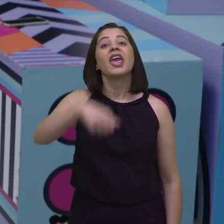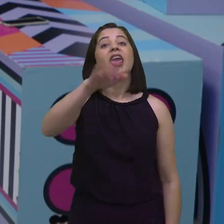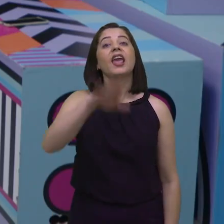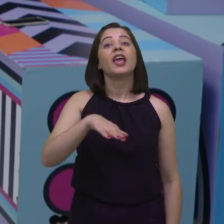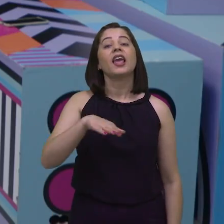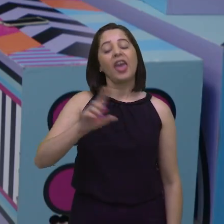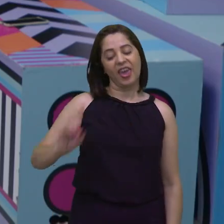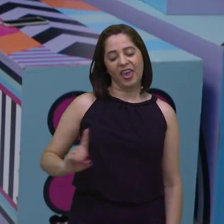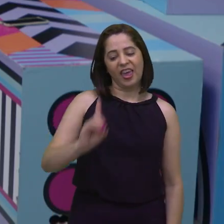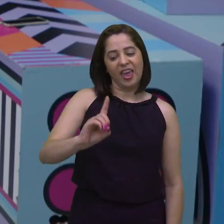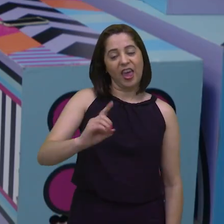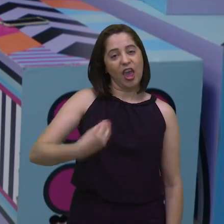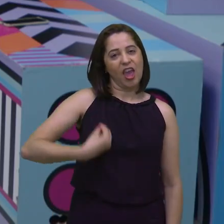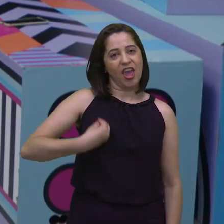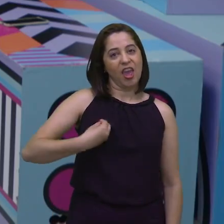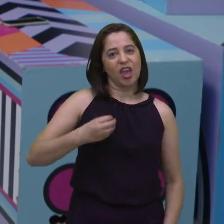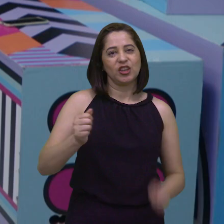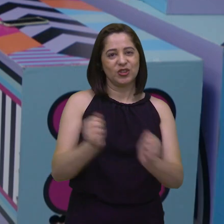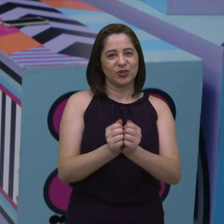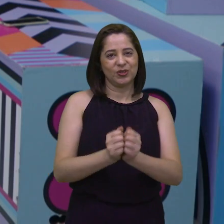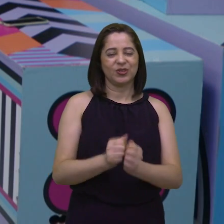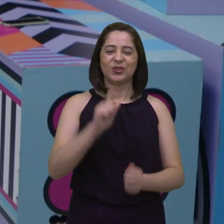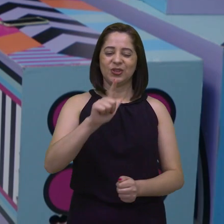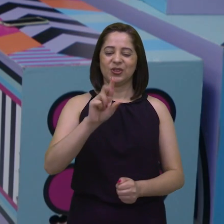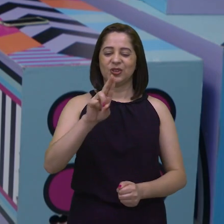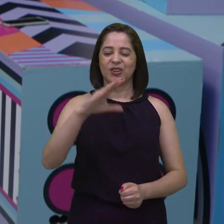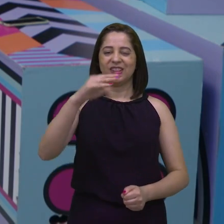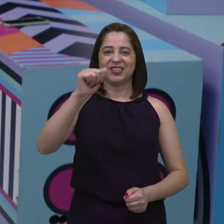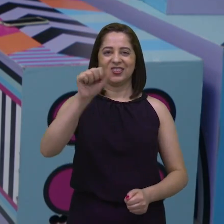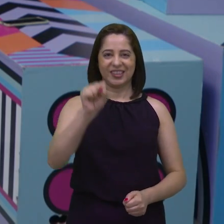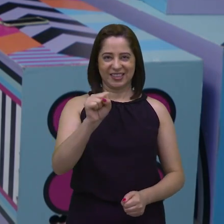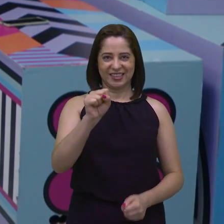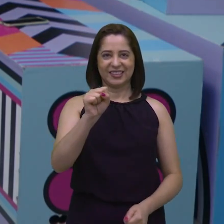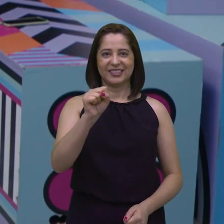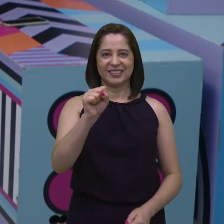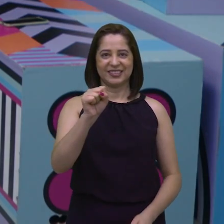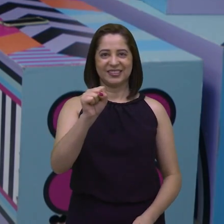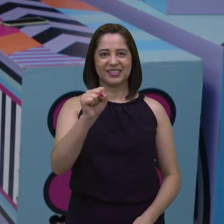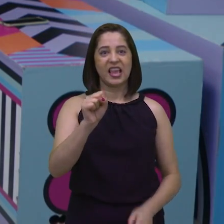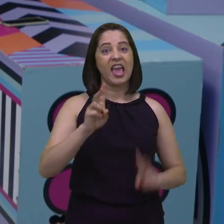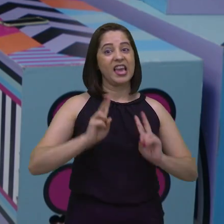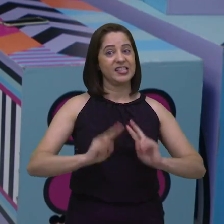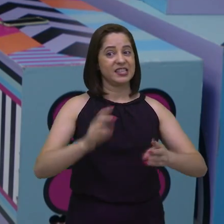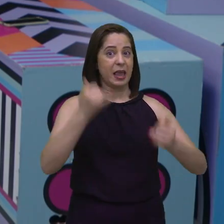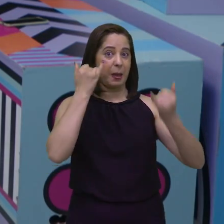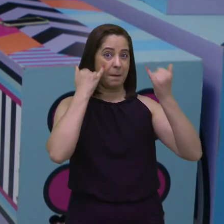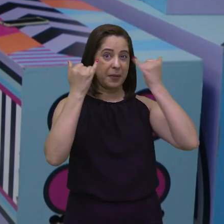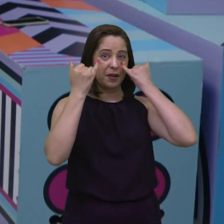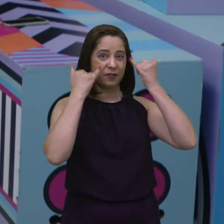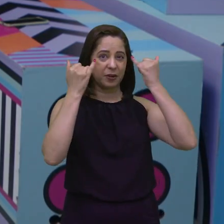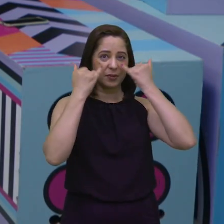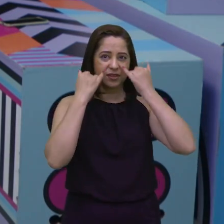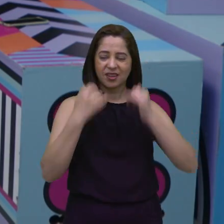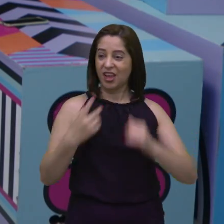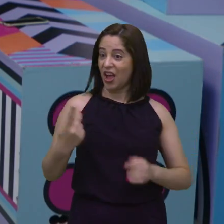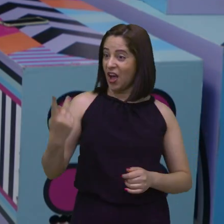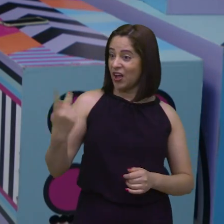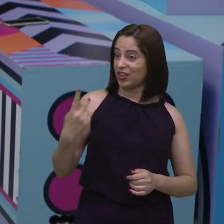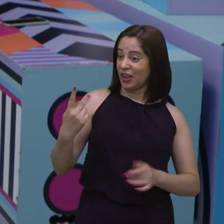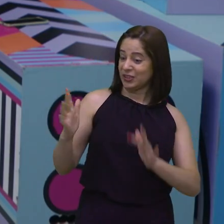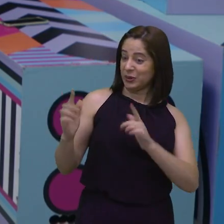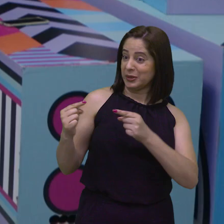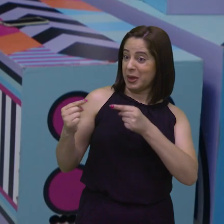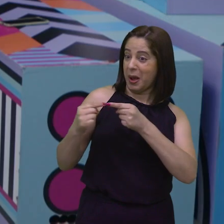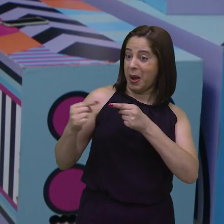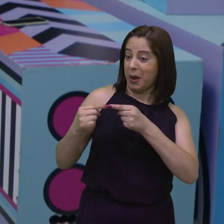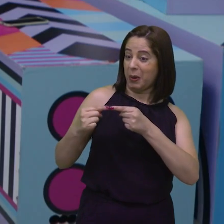E quem está por aqui com a gente, mais uma vez, é o Lucas Guerra, o nosso colunista, cara que traz as informações. Hoje o braço trocado,